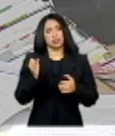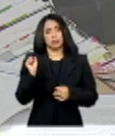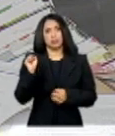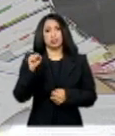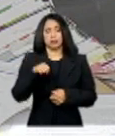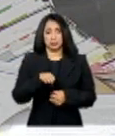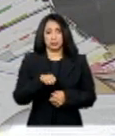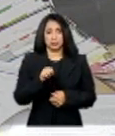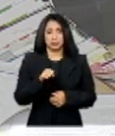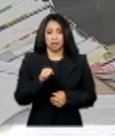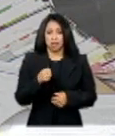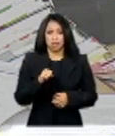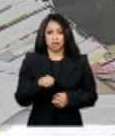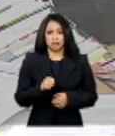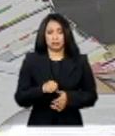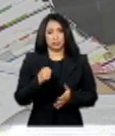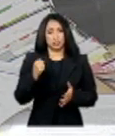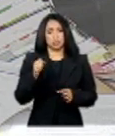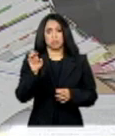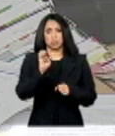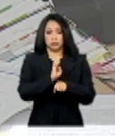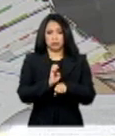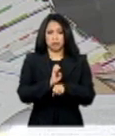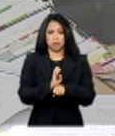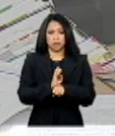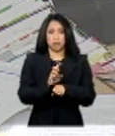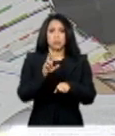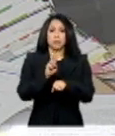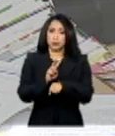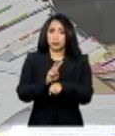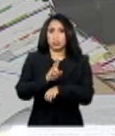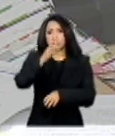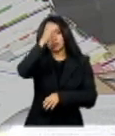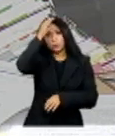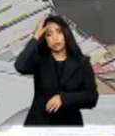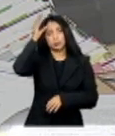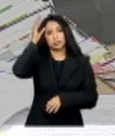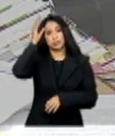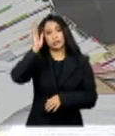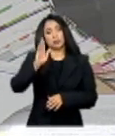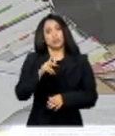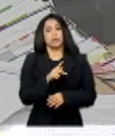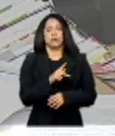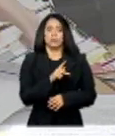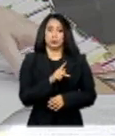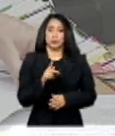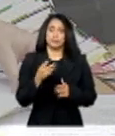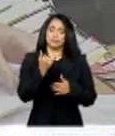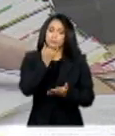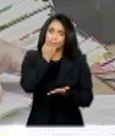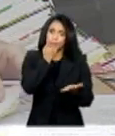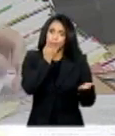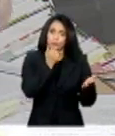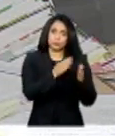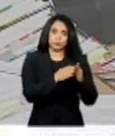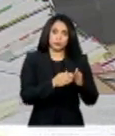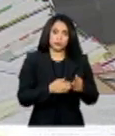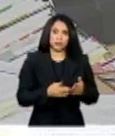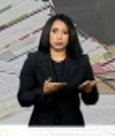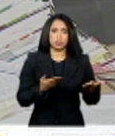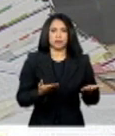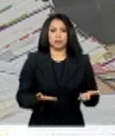pelo estado no que diz respeito à proteção do consumidor então se o presidente pedindo vênia ao eminente relator